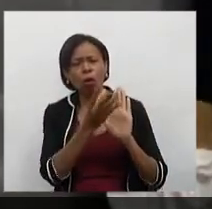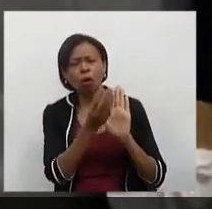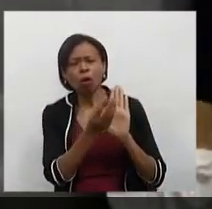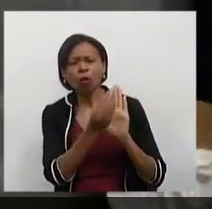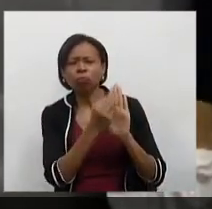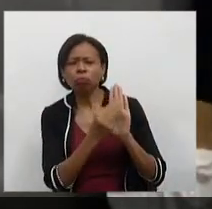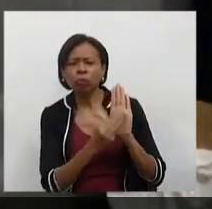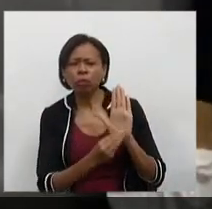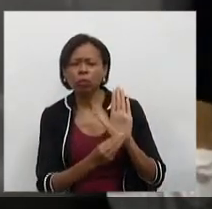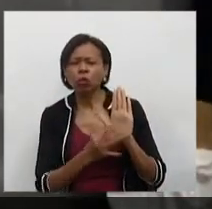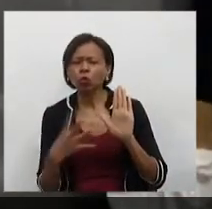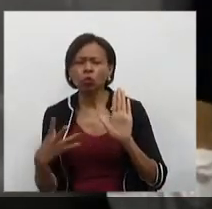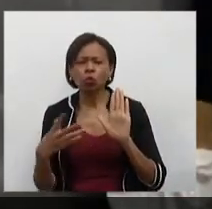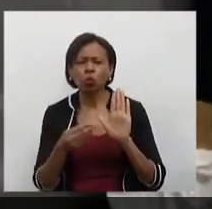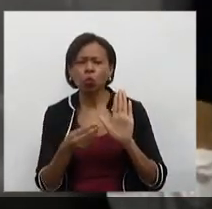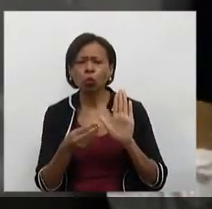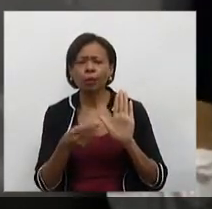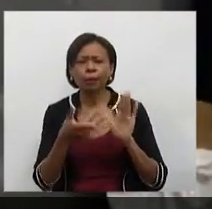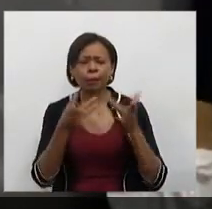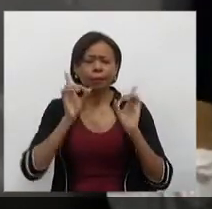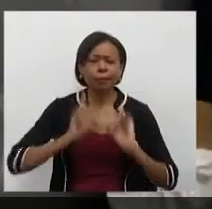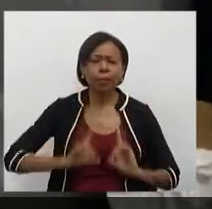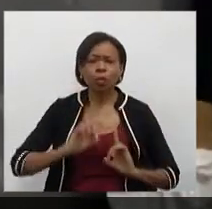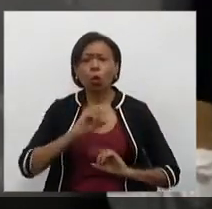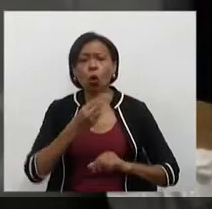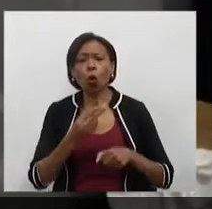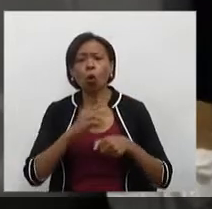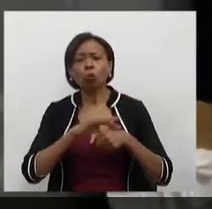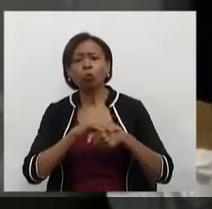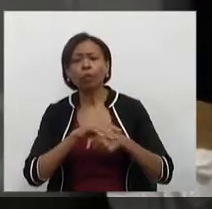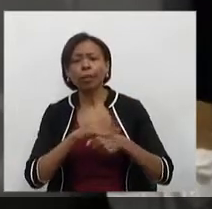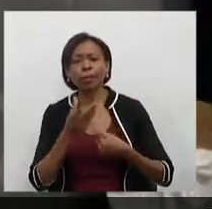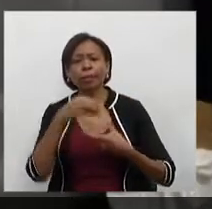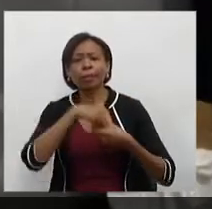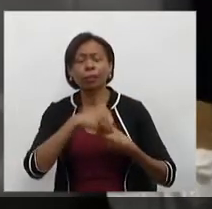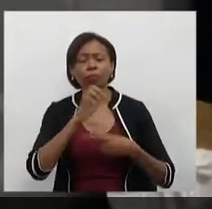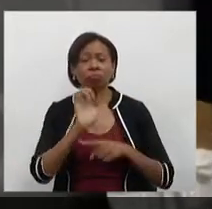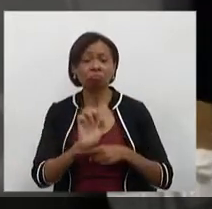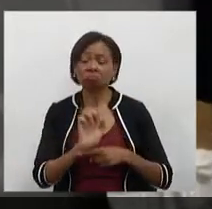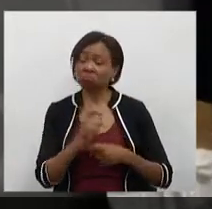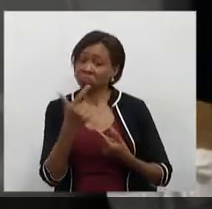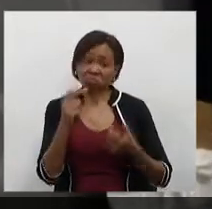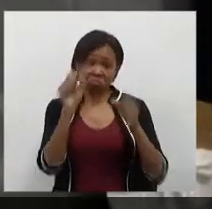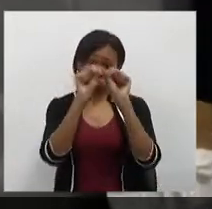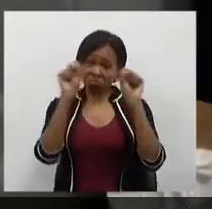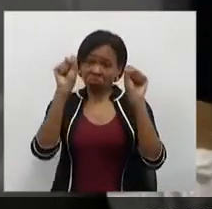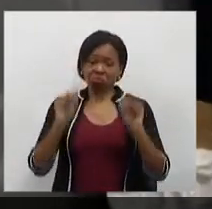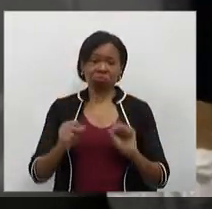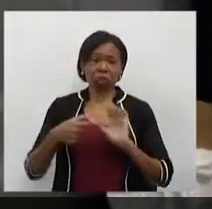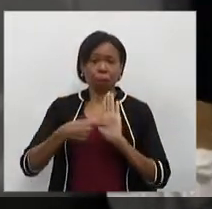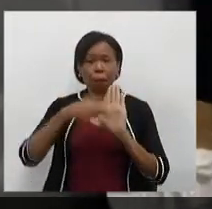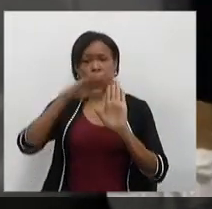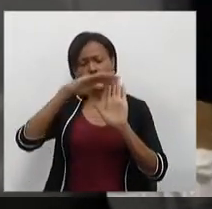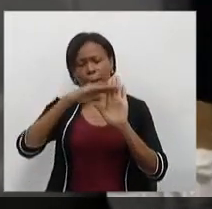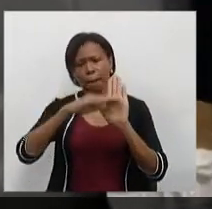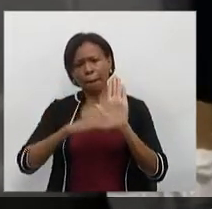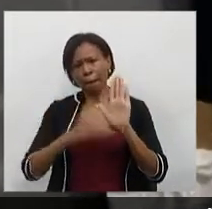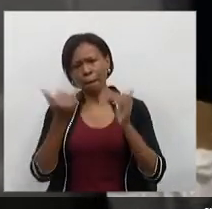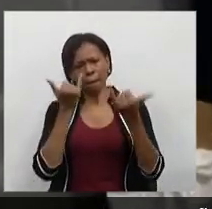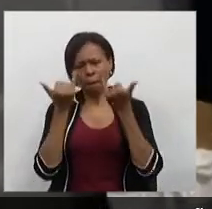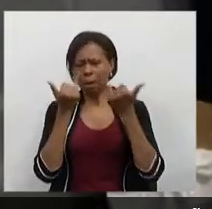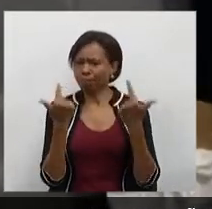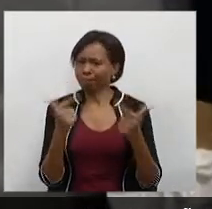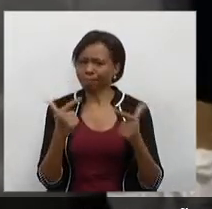de comorbidades no Estado. A gente não tem nenhum sistema oficial, né, que tenha essa informação. Então, a gente parte